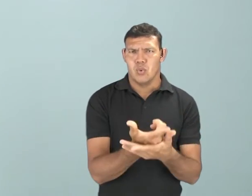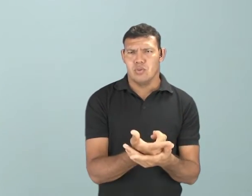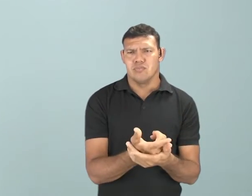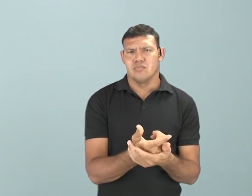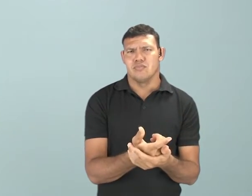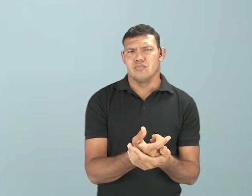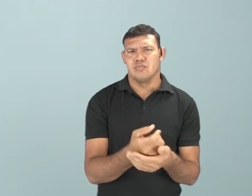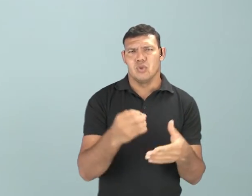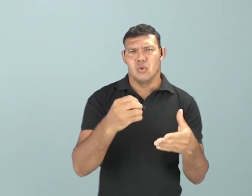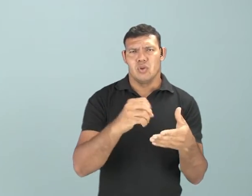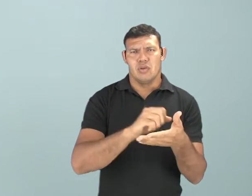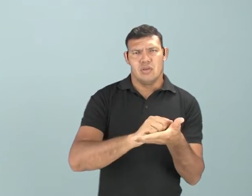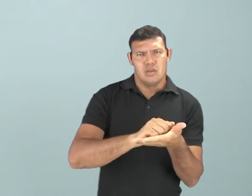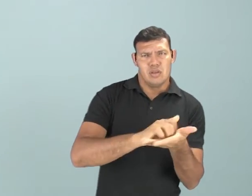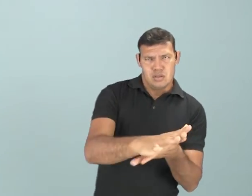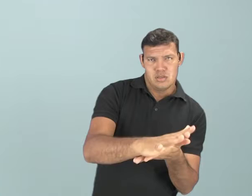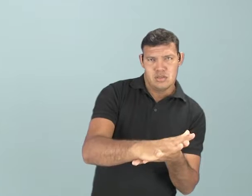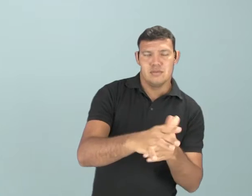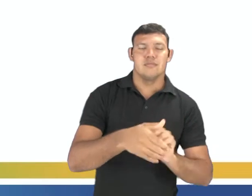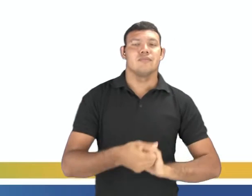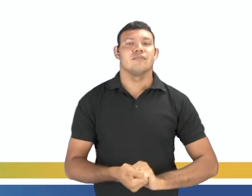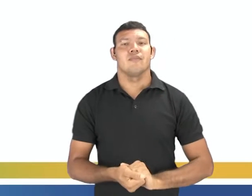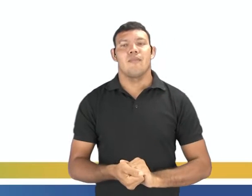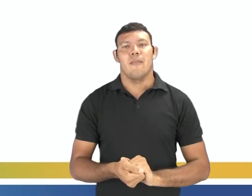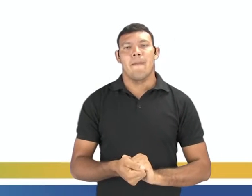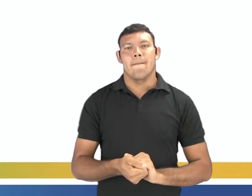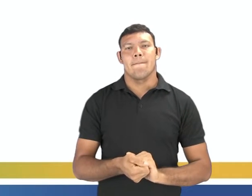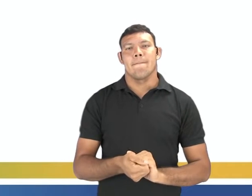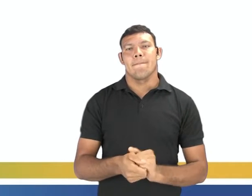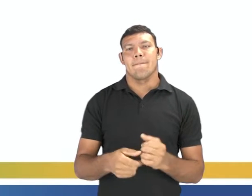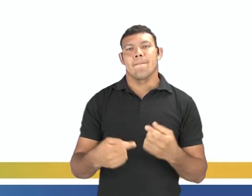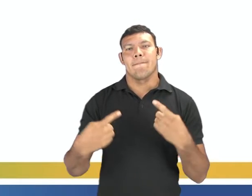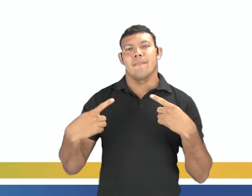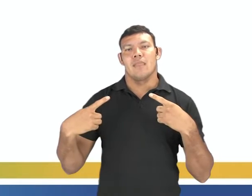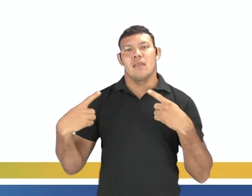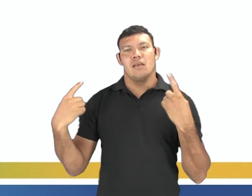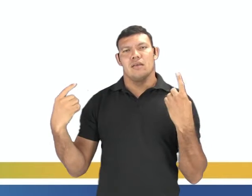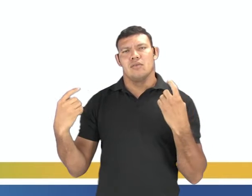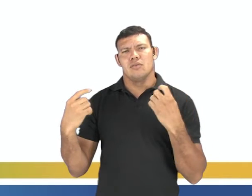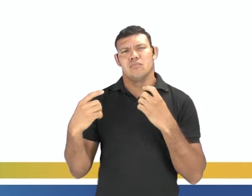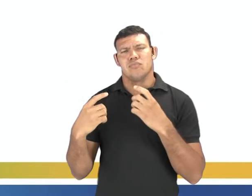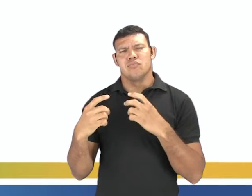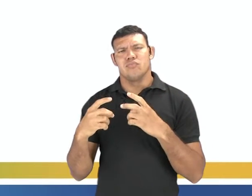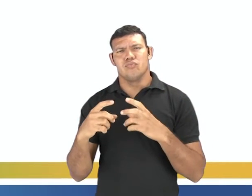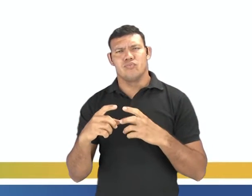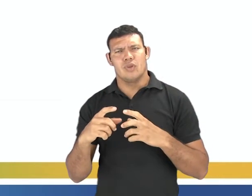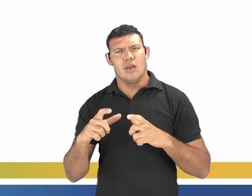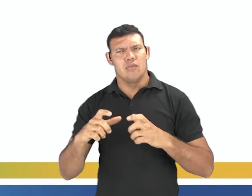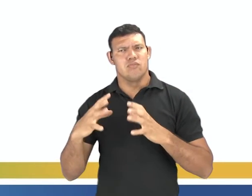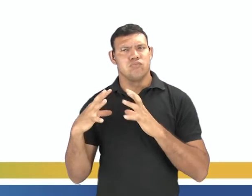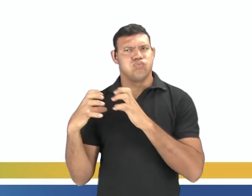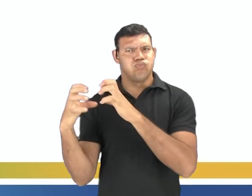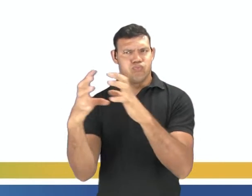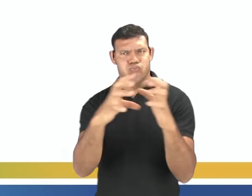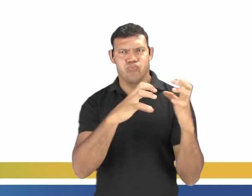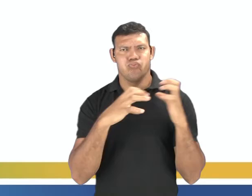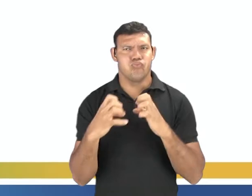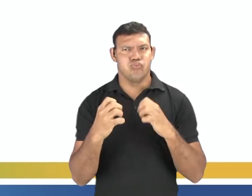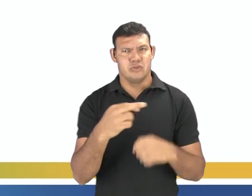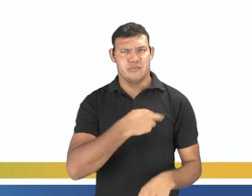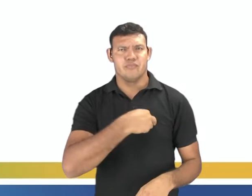de várias outras formas. O segundo, lutas religiosas na Inglaterra, que levaram à perseguição de determinados segmentos